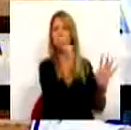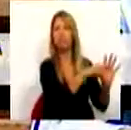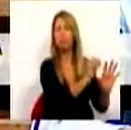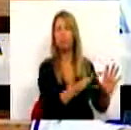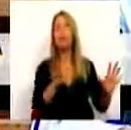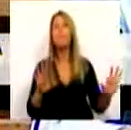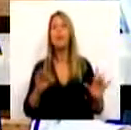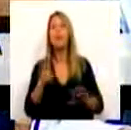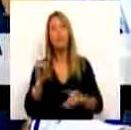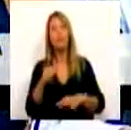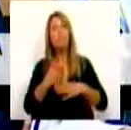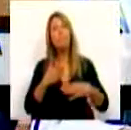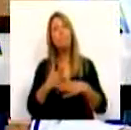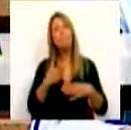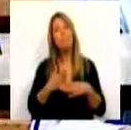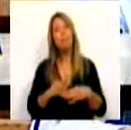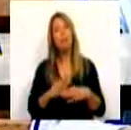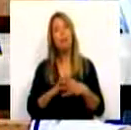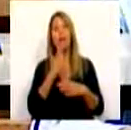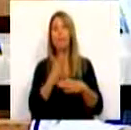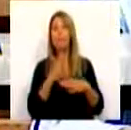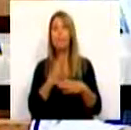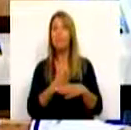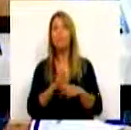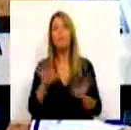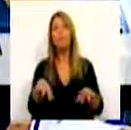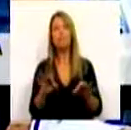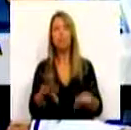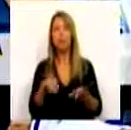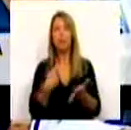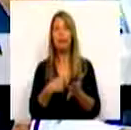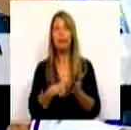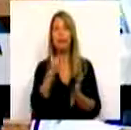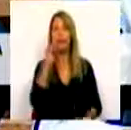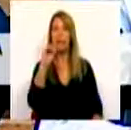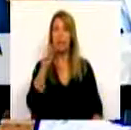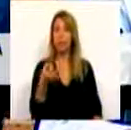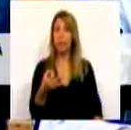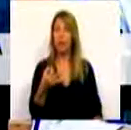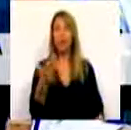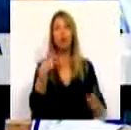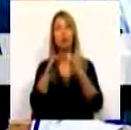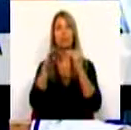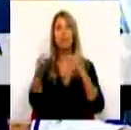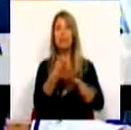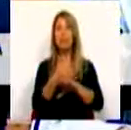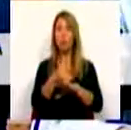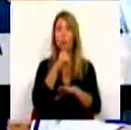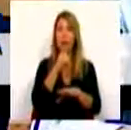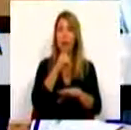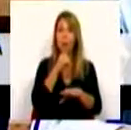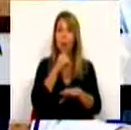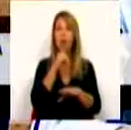parcela, aliás, metade do final da isenção de ISP. e onde a sustentabilidade do setor das águas,